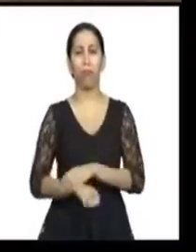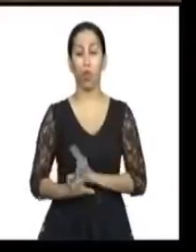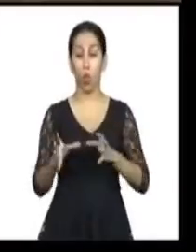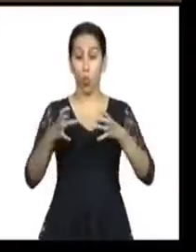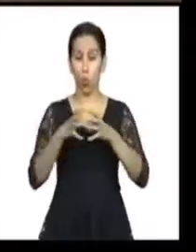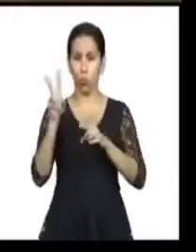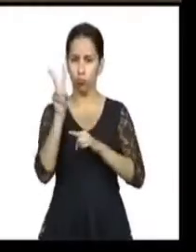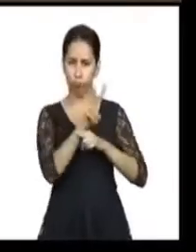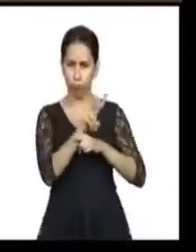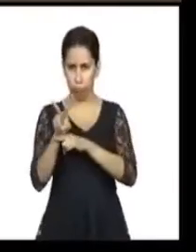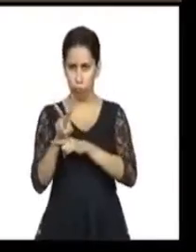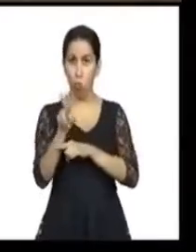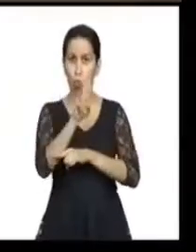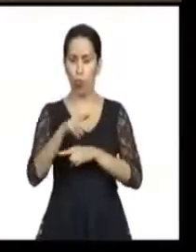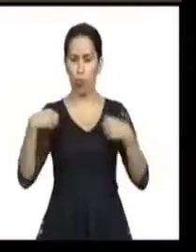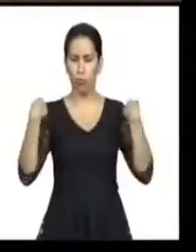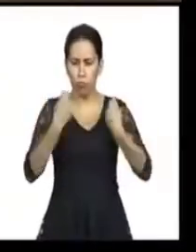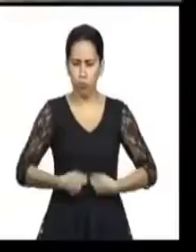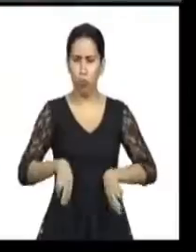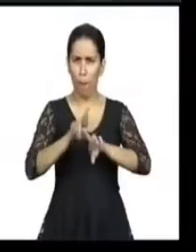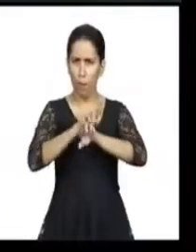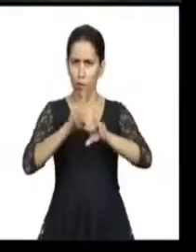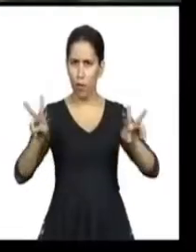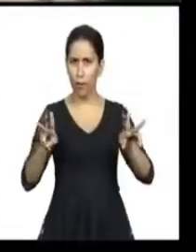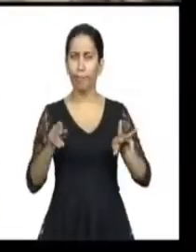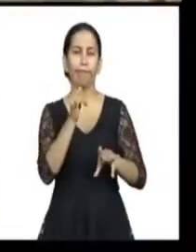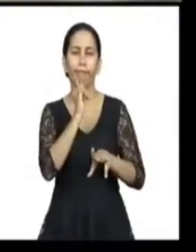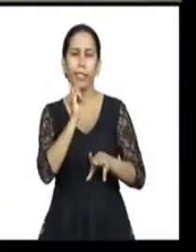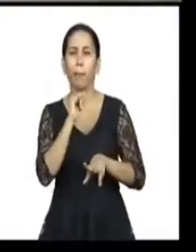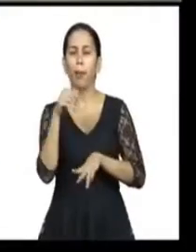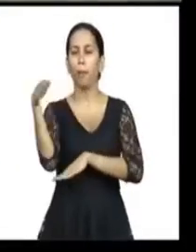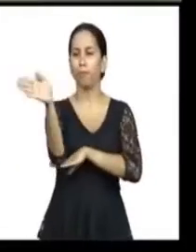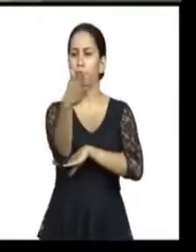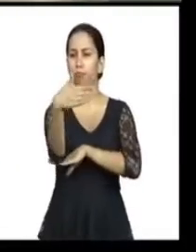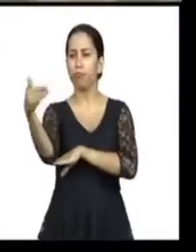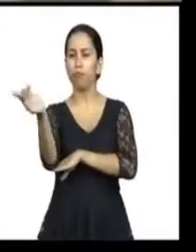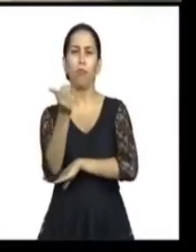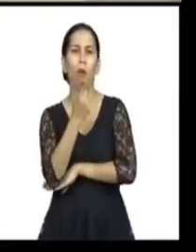e sinalizadores para chamar a atenção, como bandeirolas, por exemplo.